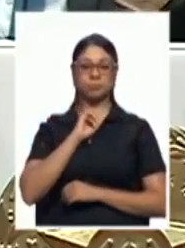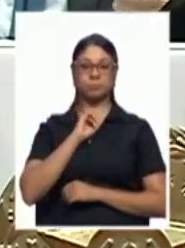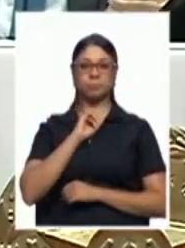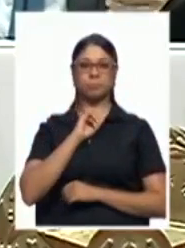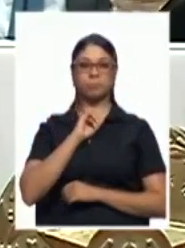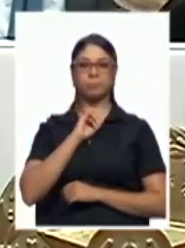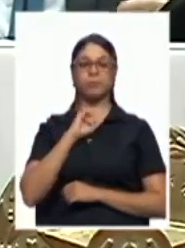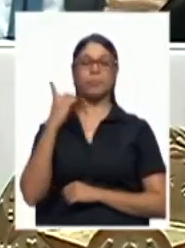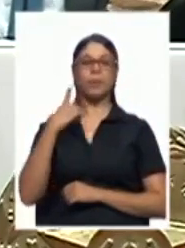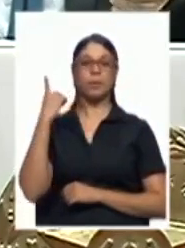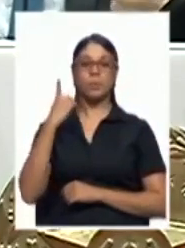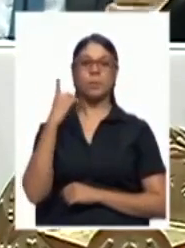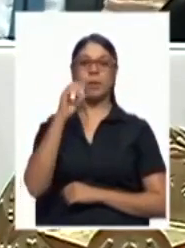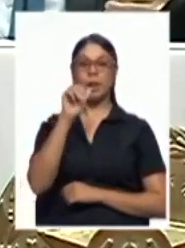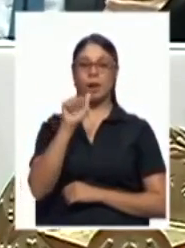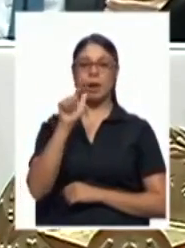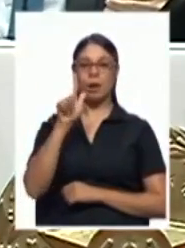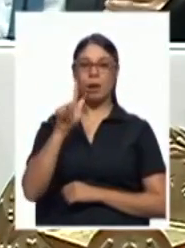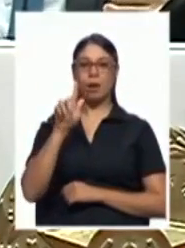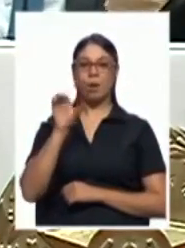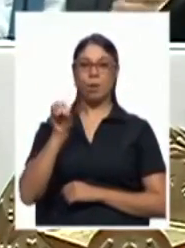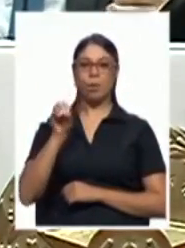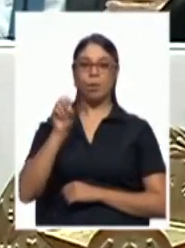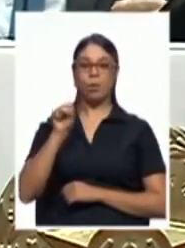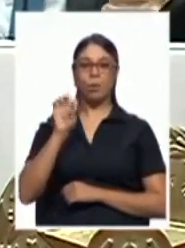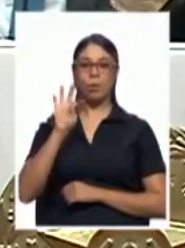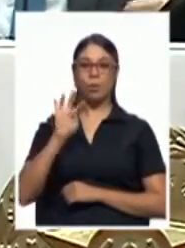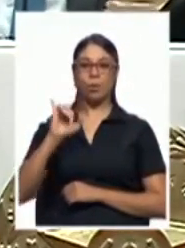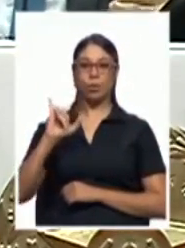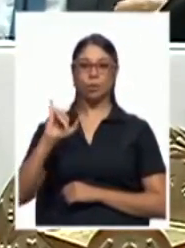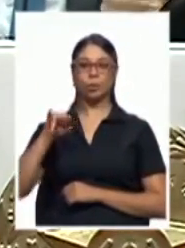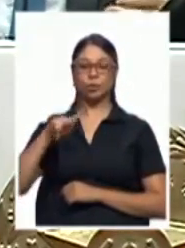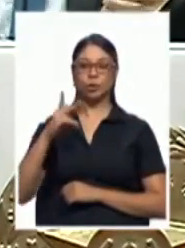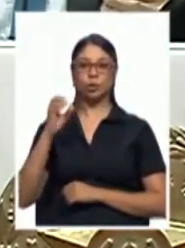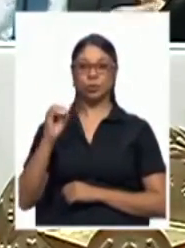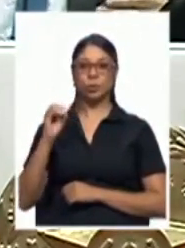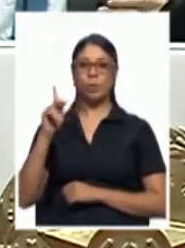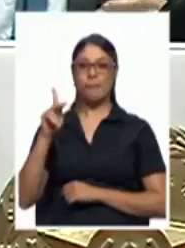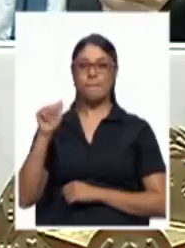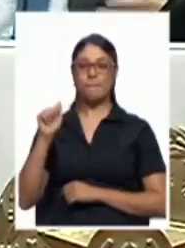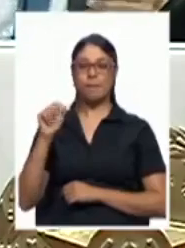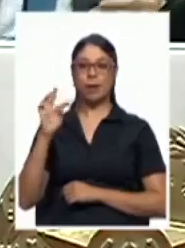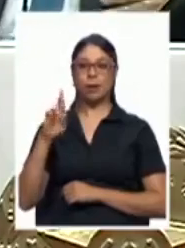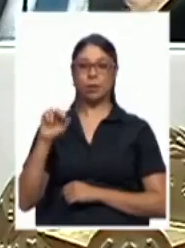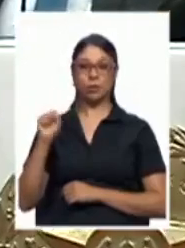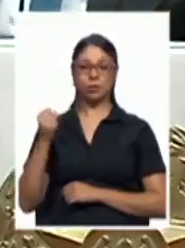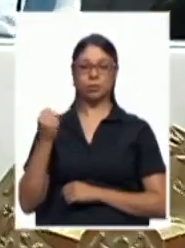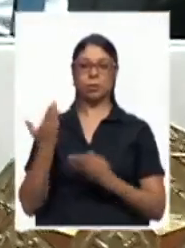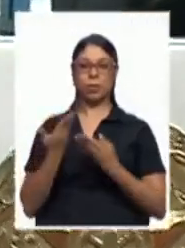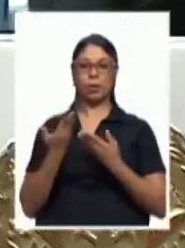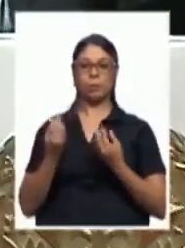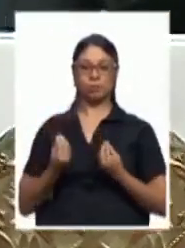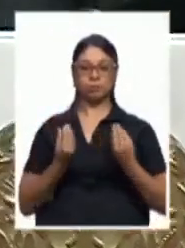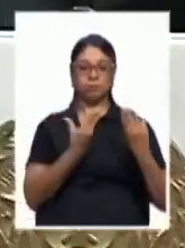o deputado Agostinho Patrus, ao qual tenho a honra de transferir esta